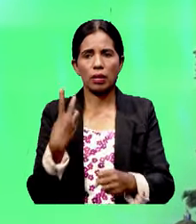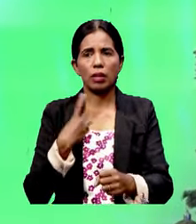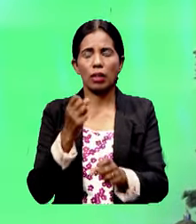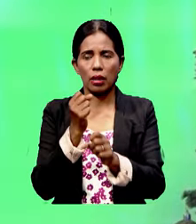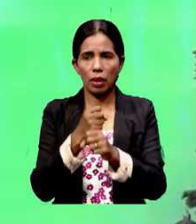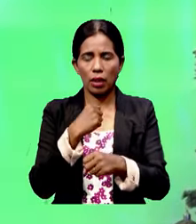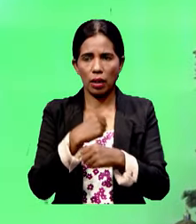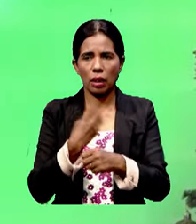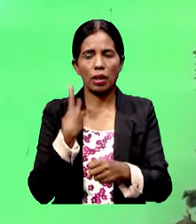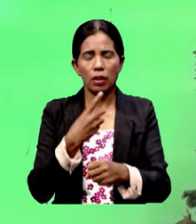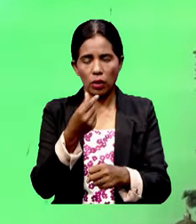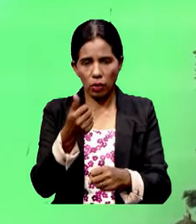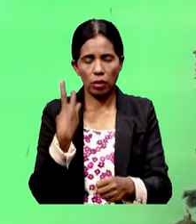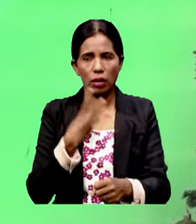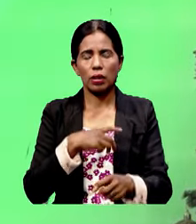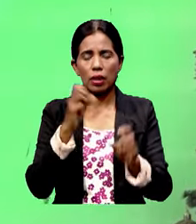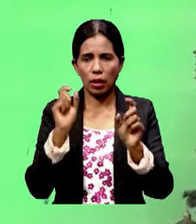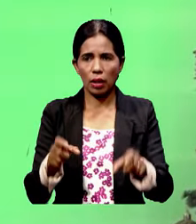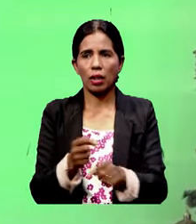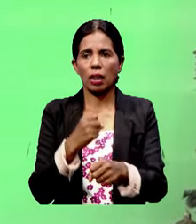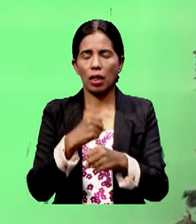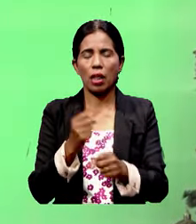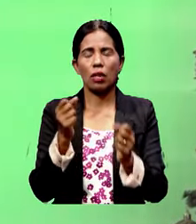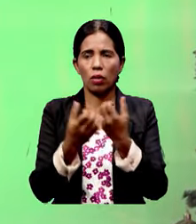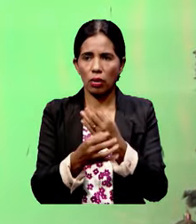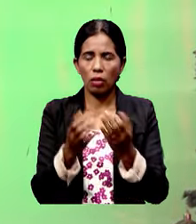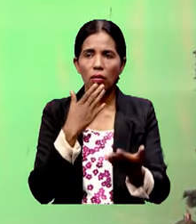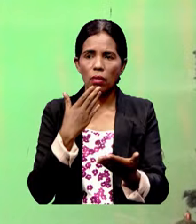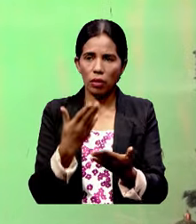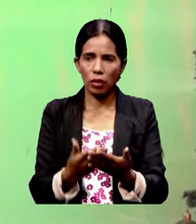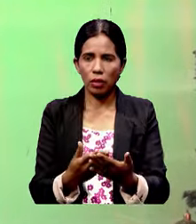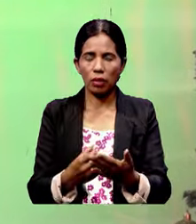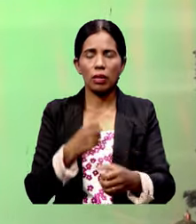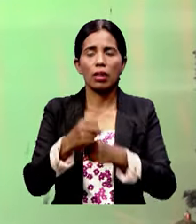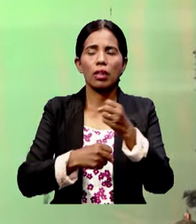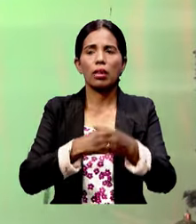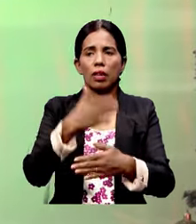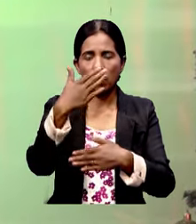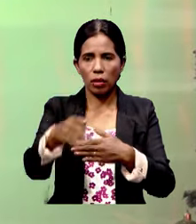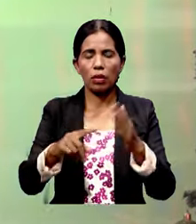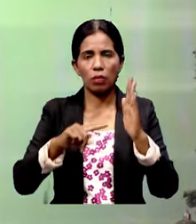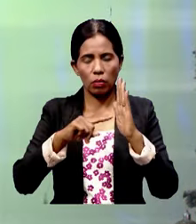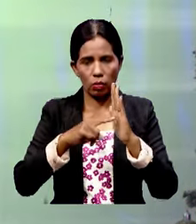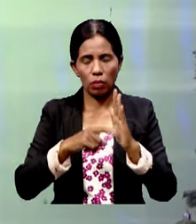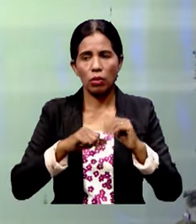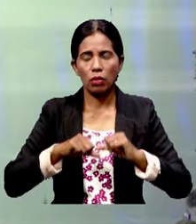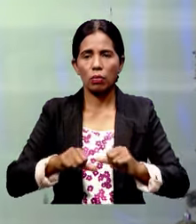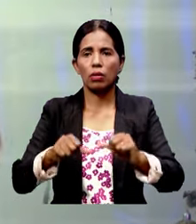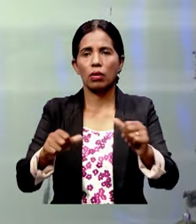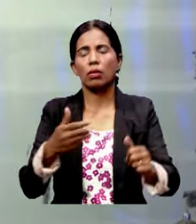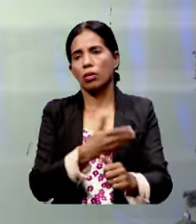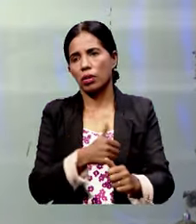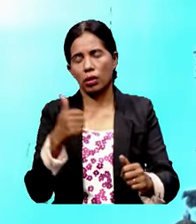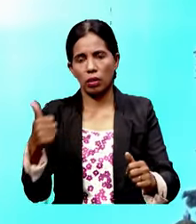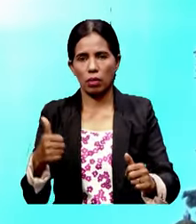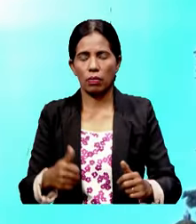e tu amboz de ting halo, potu, halo hodia, partida selo, continua. O boa terceiro, o boa